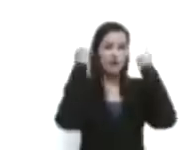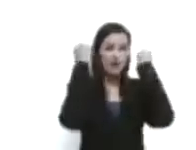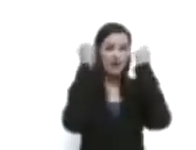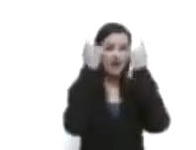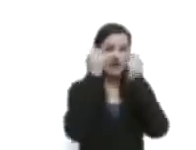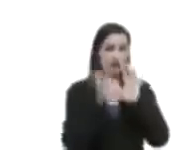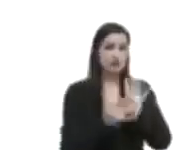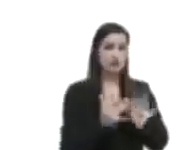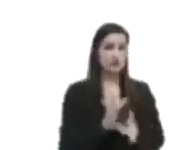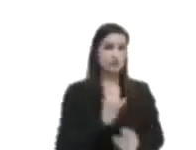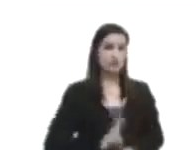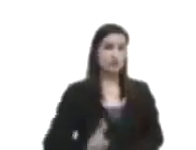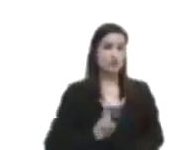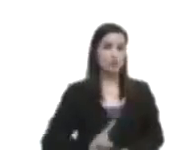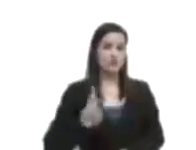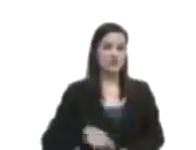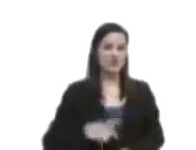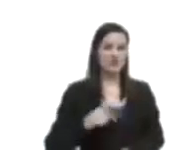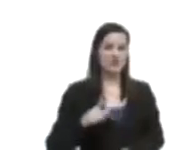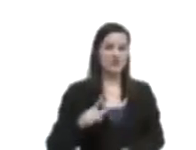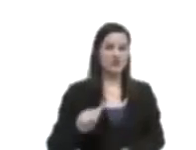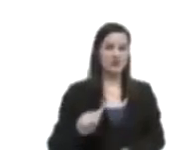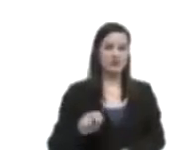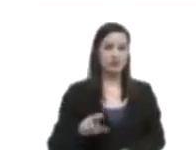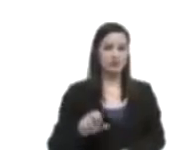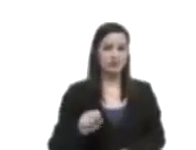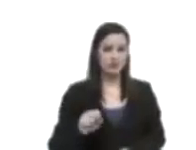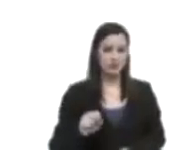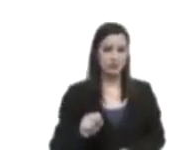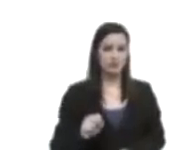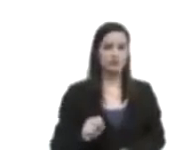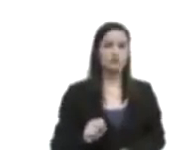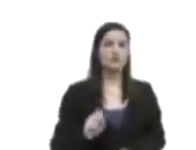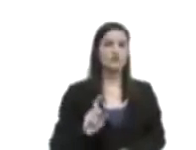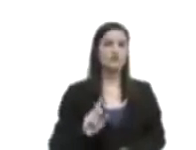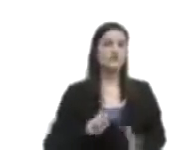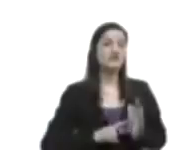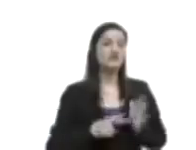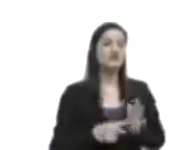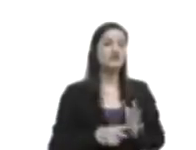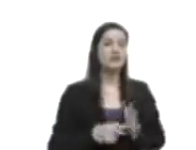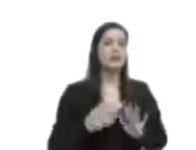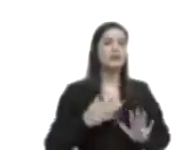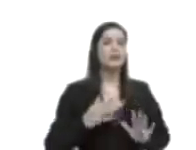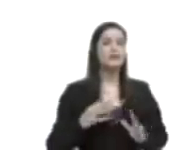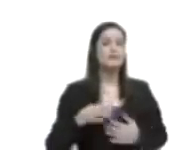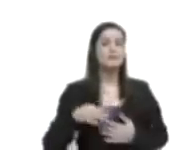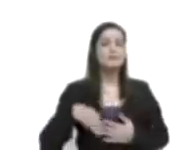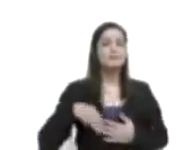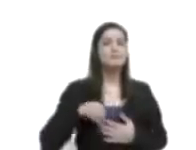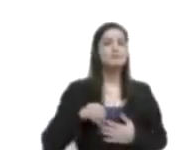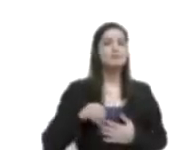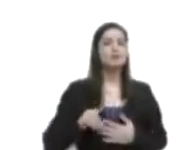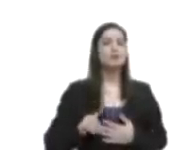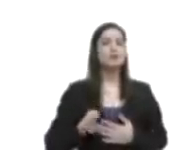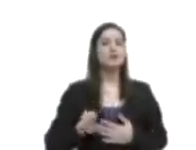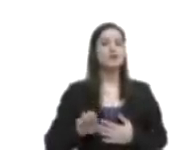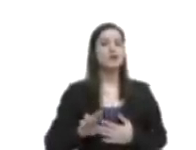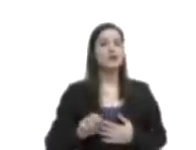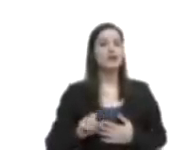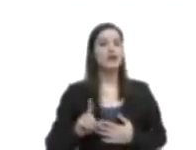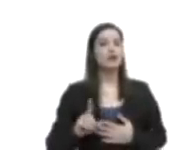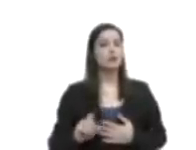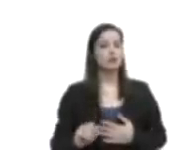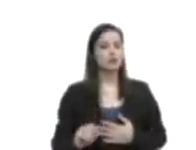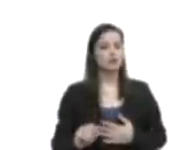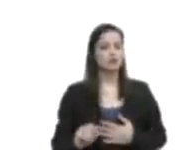manso, é praus, que significa moderado, brando. Mas para você ter uma ideia maior, o termo grego aqui dá